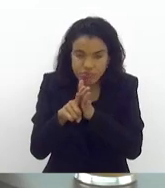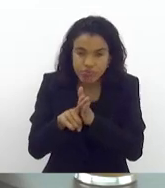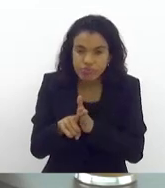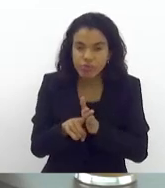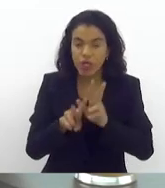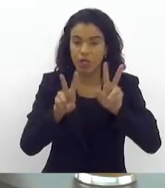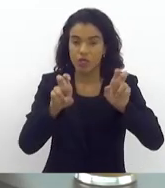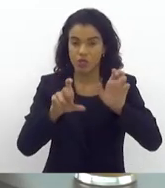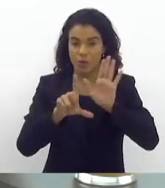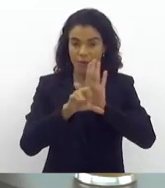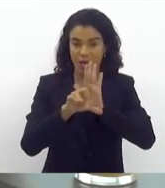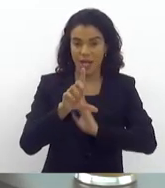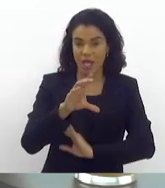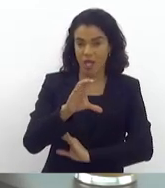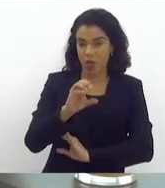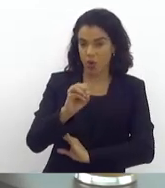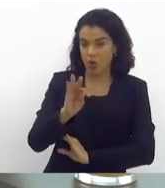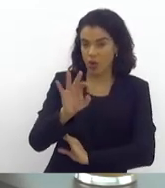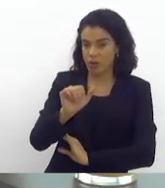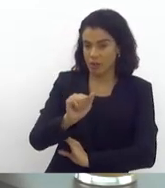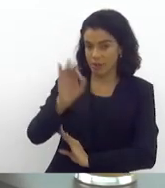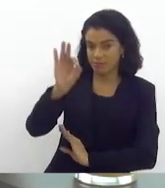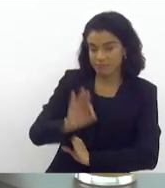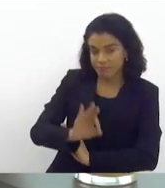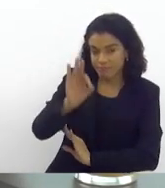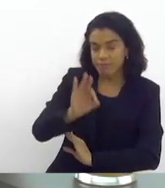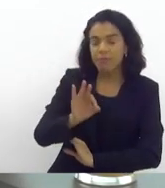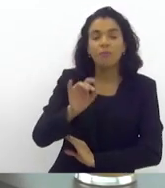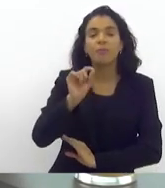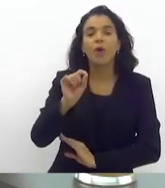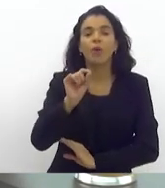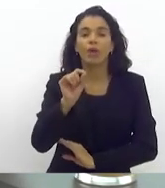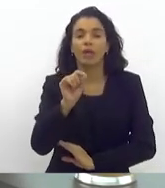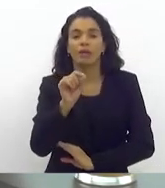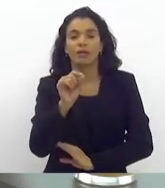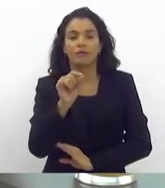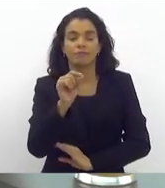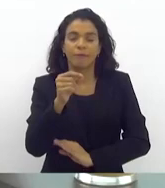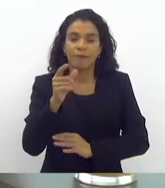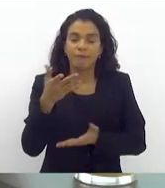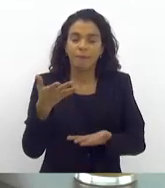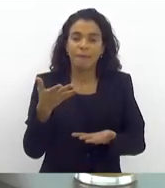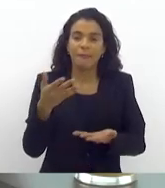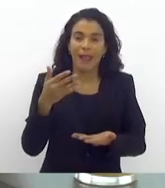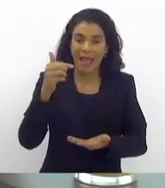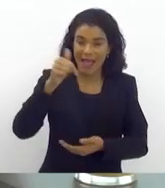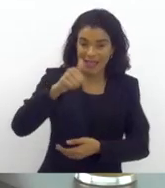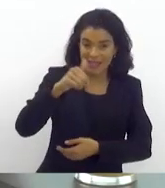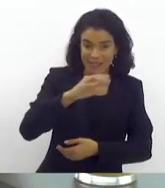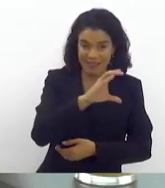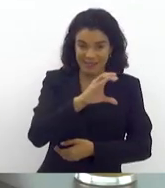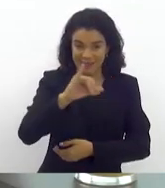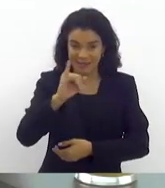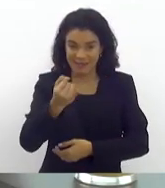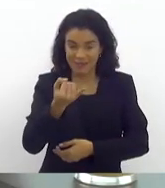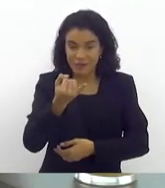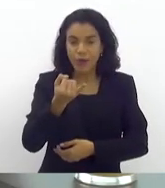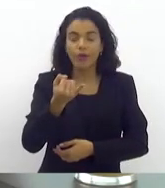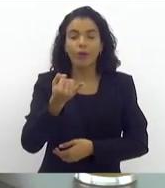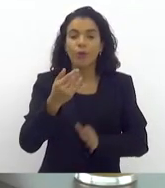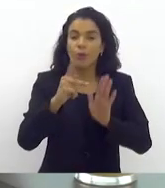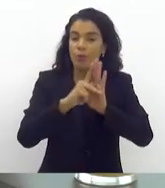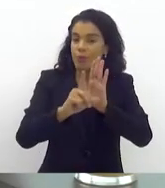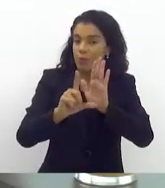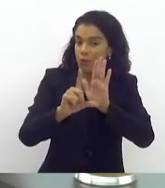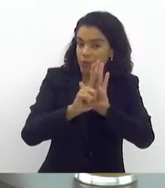de cotas, para enfrentar aqui na CCJ um